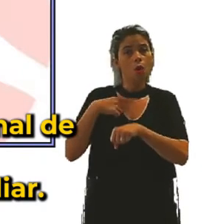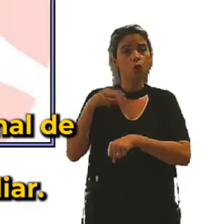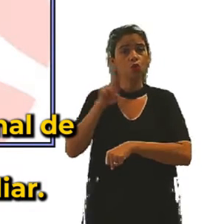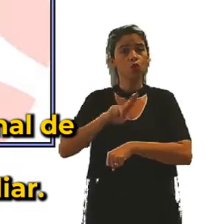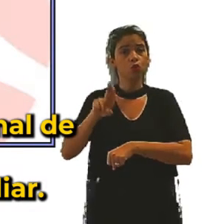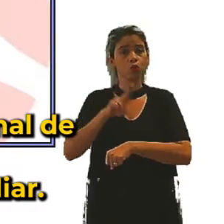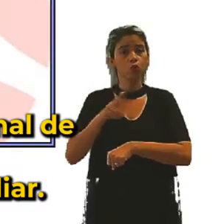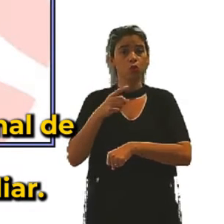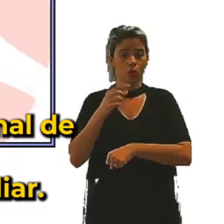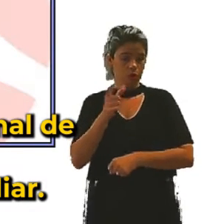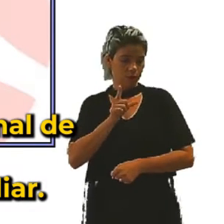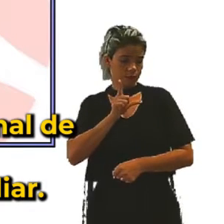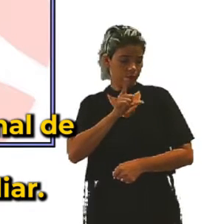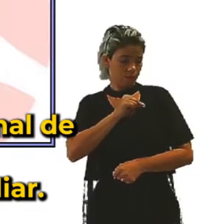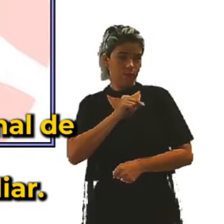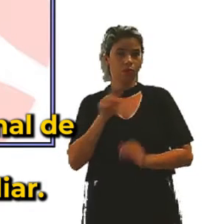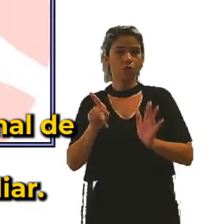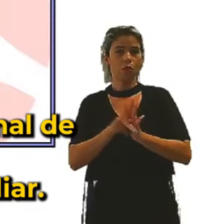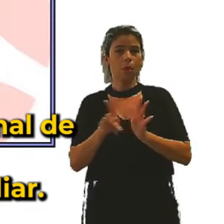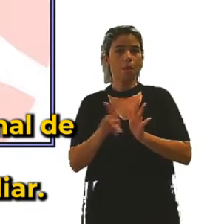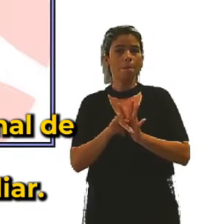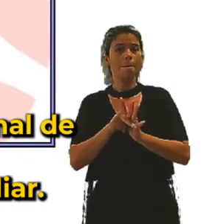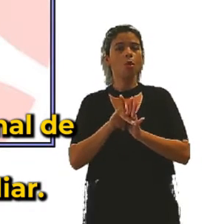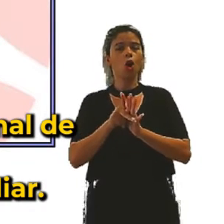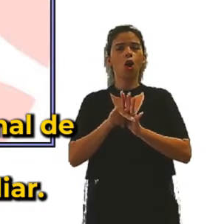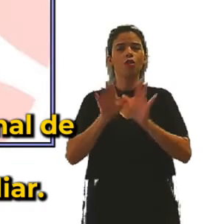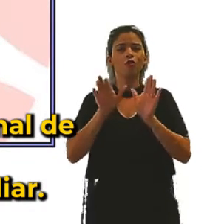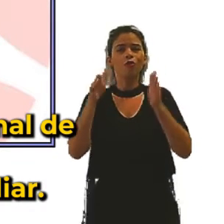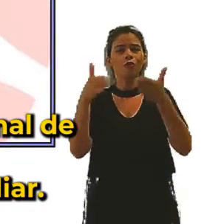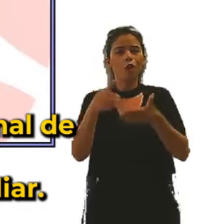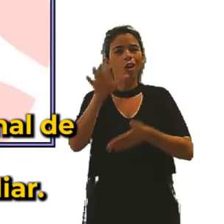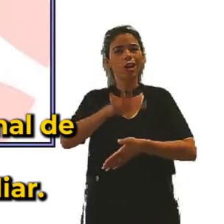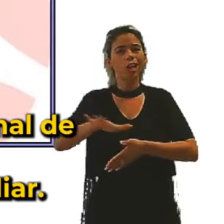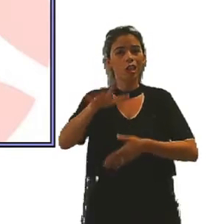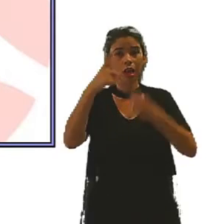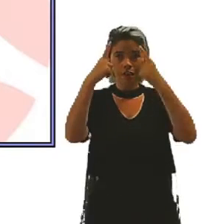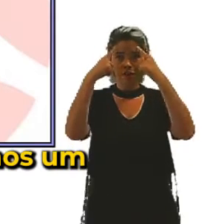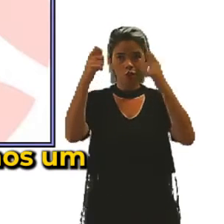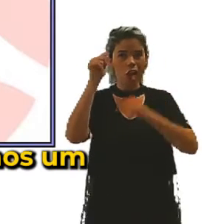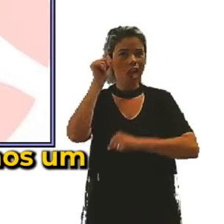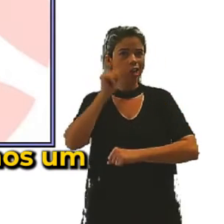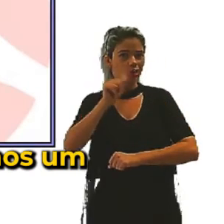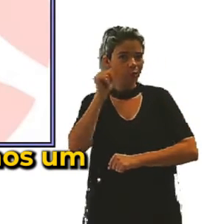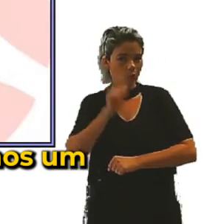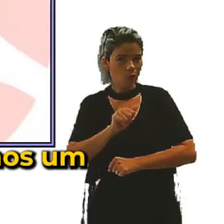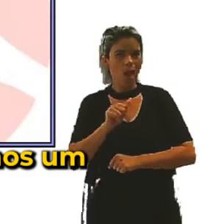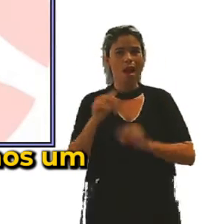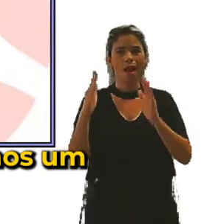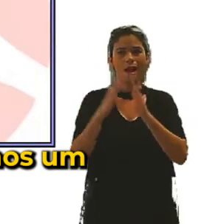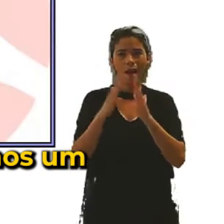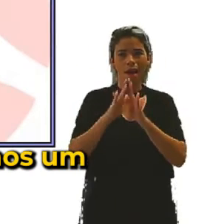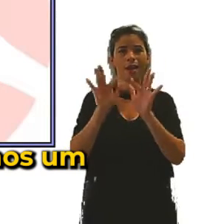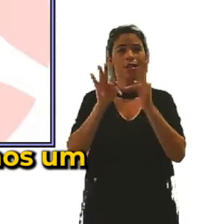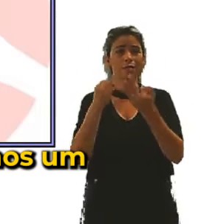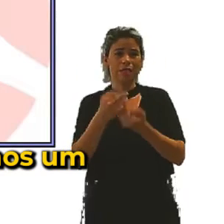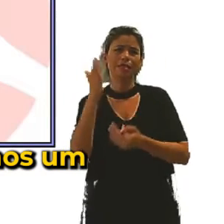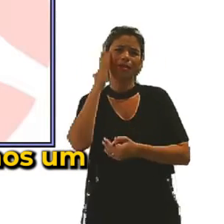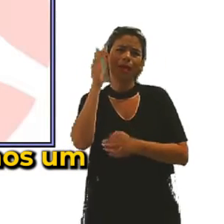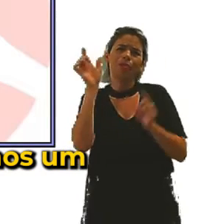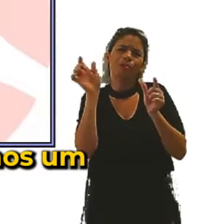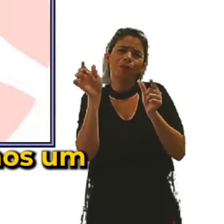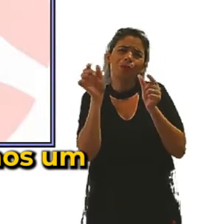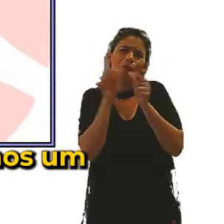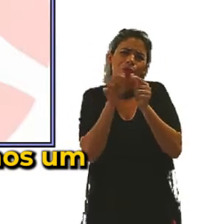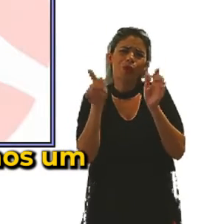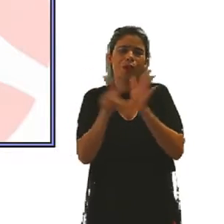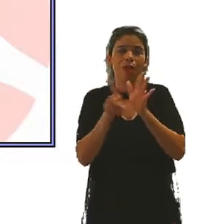bottom do Fórum Nacional de Juízas e Juízes de Violência Doméstica e Familiar. Um bottom que, embora, né, não dê para ver, porque pequenininho, temos